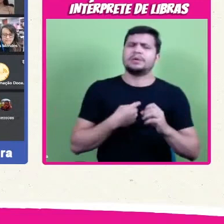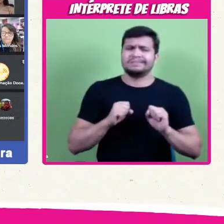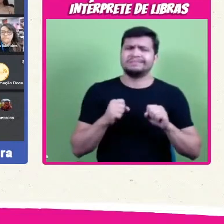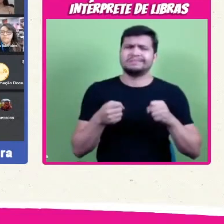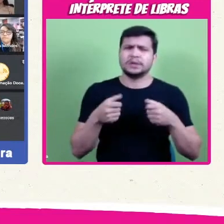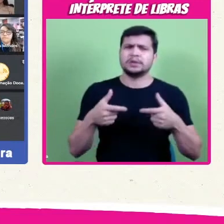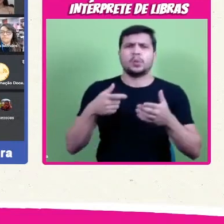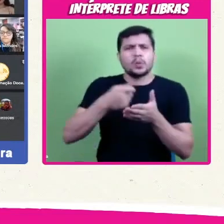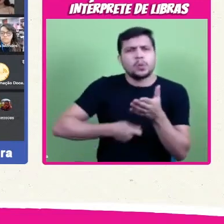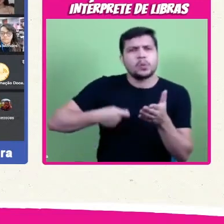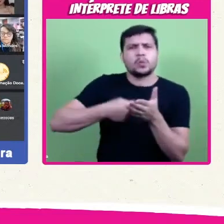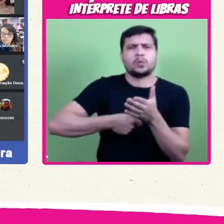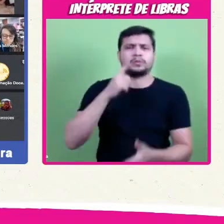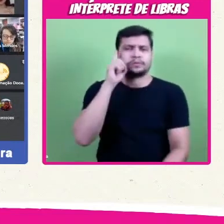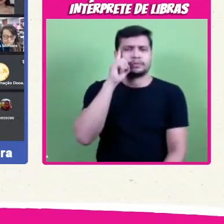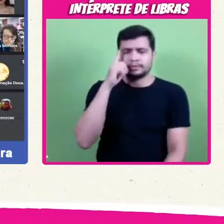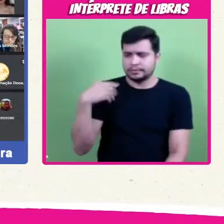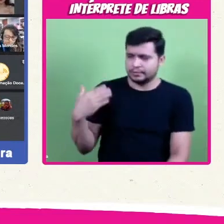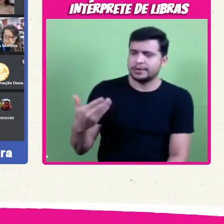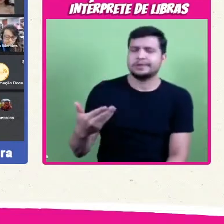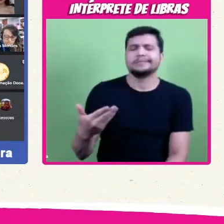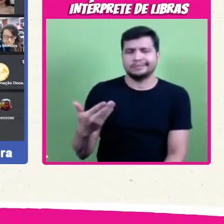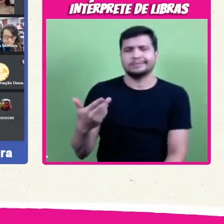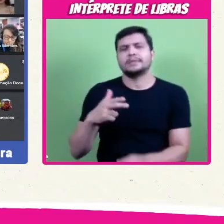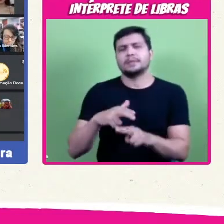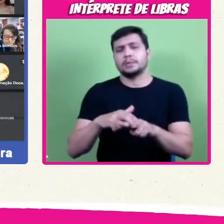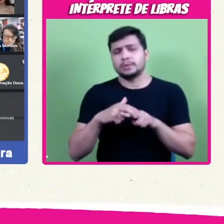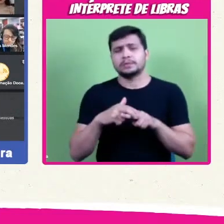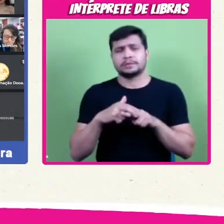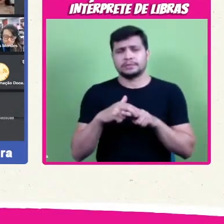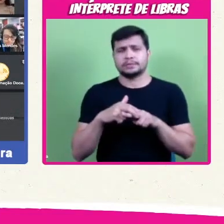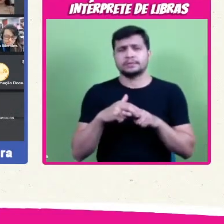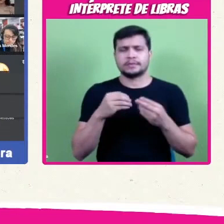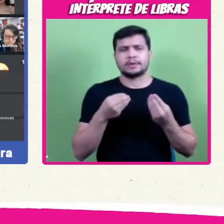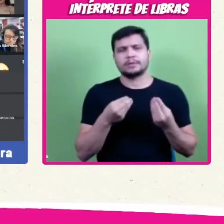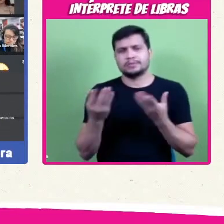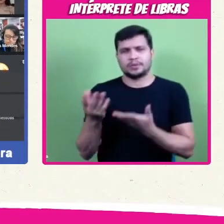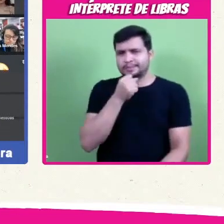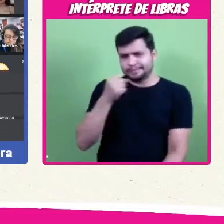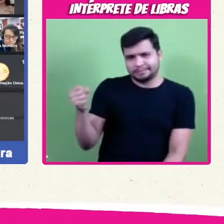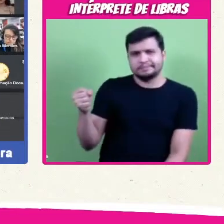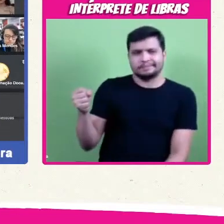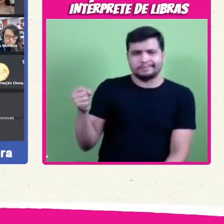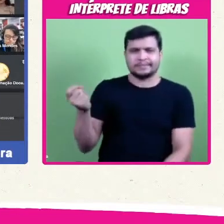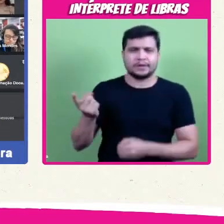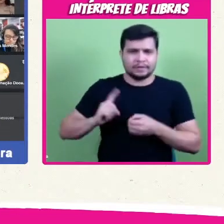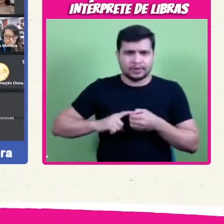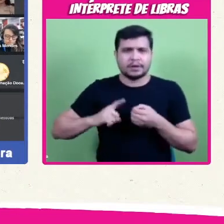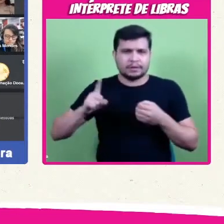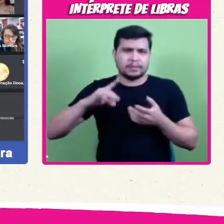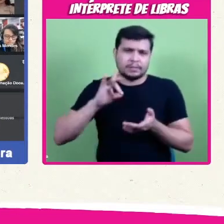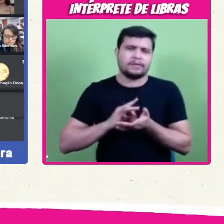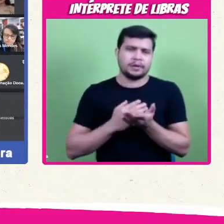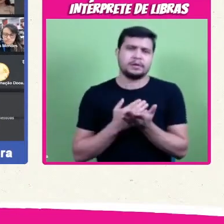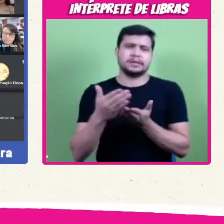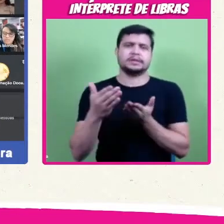luta no nosso cotidiano. Então, nesse sentido, eu retomo a palavra à mesa, né, para que a gente possa iniciar